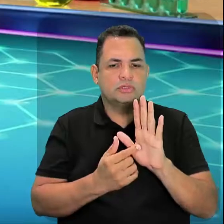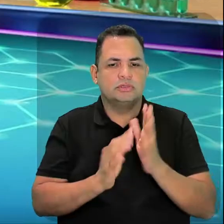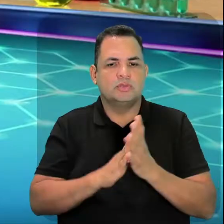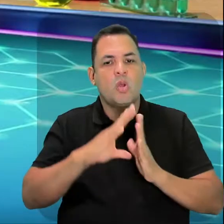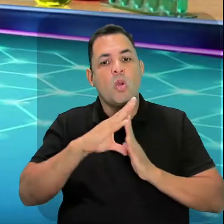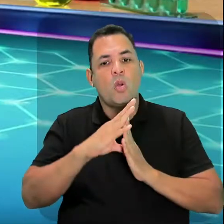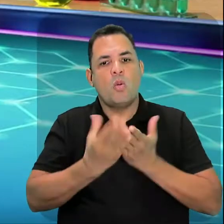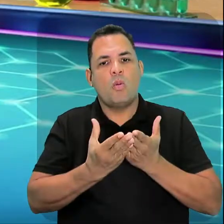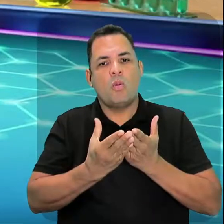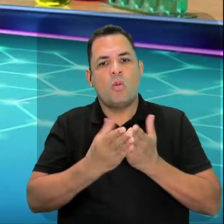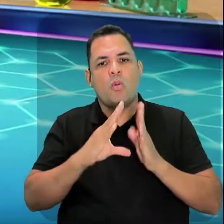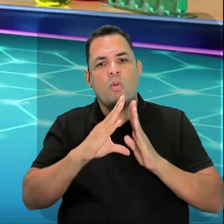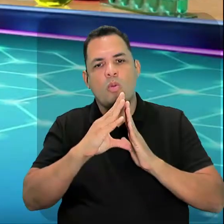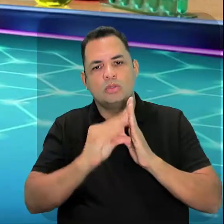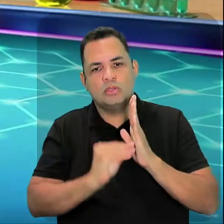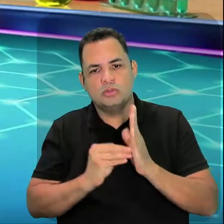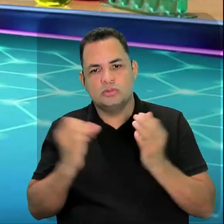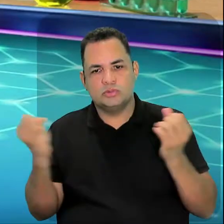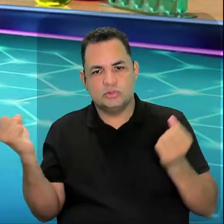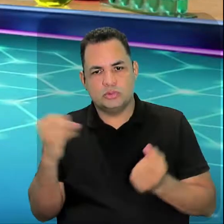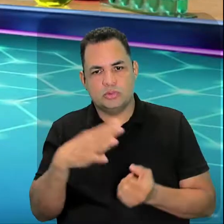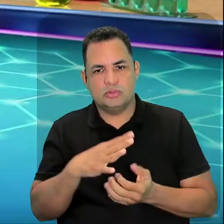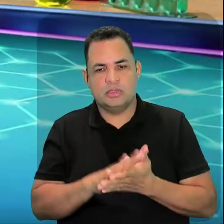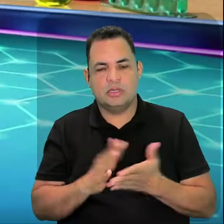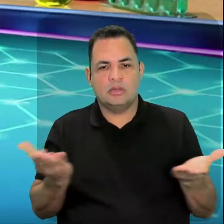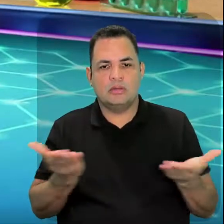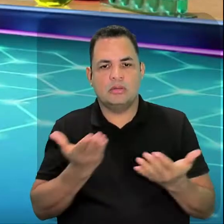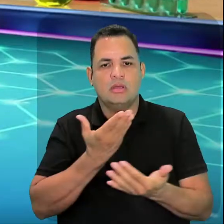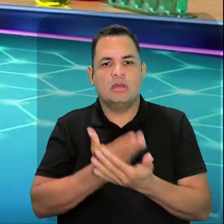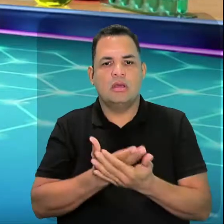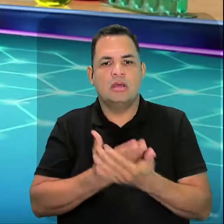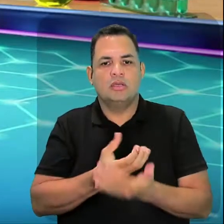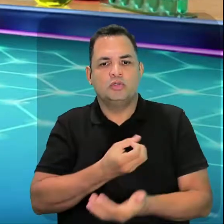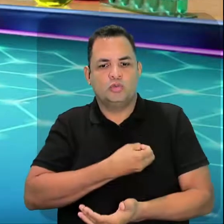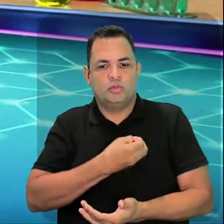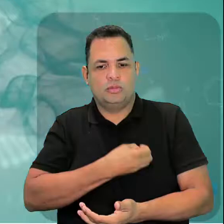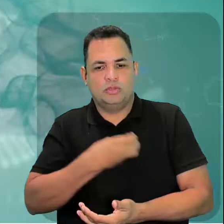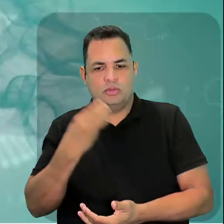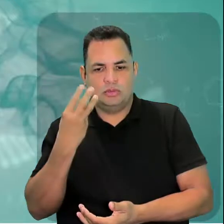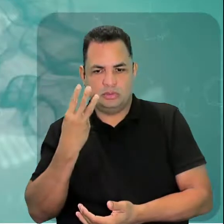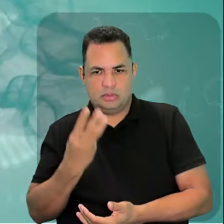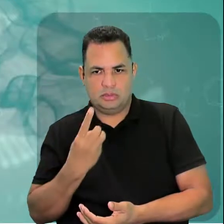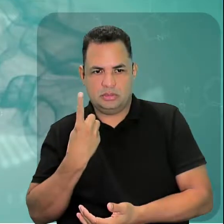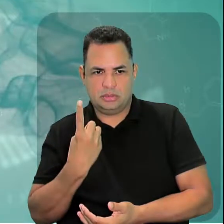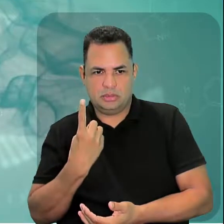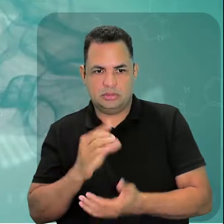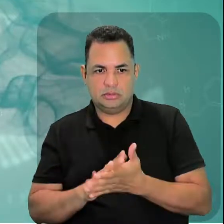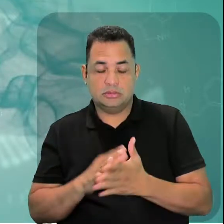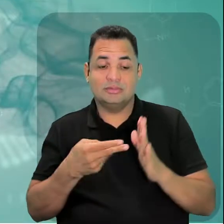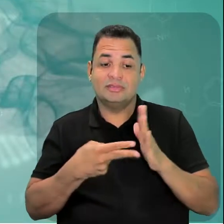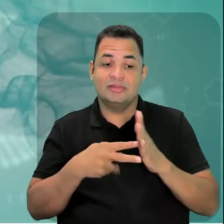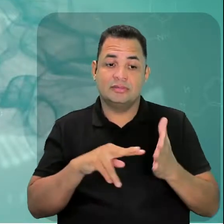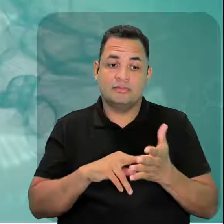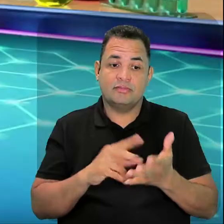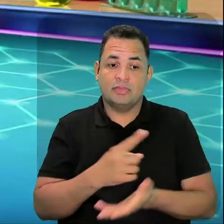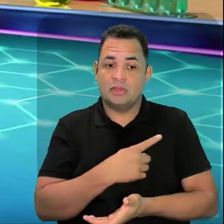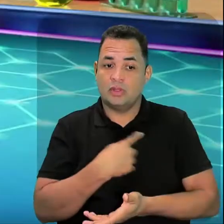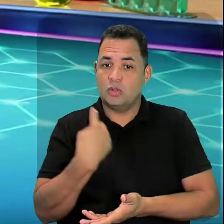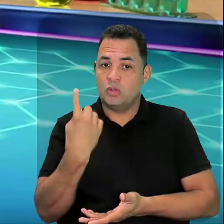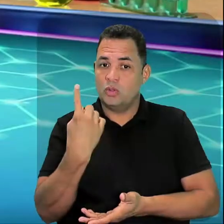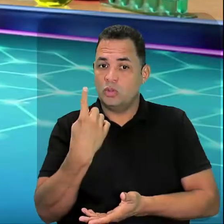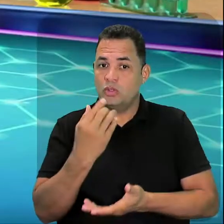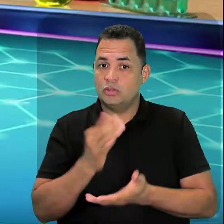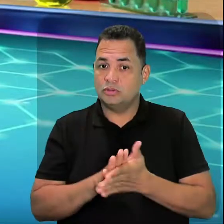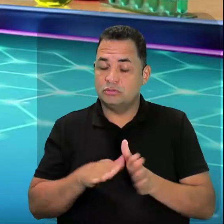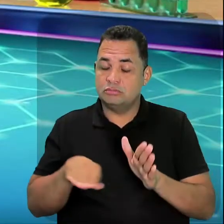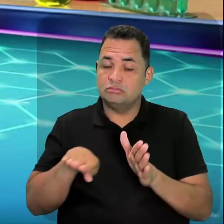para vocês, né? Agora a gente vai entrar na nossa aula de número 31. Isso significa que nós já estamos